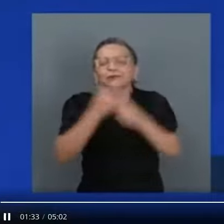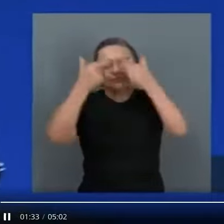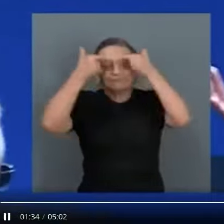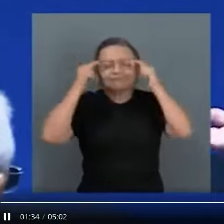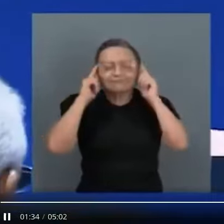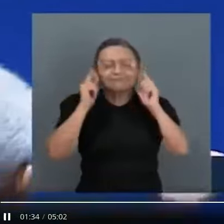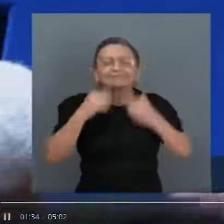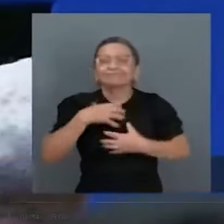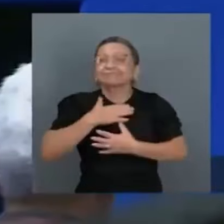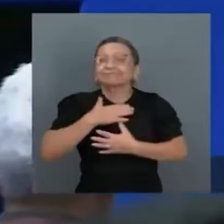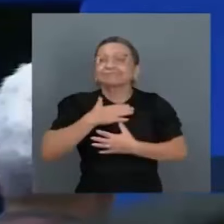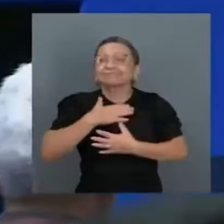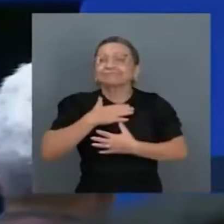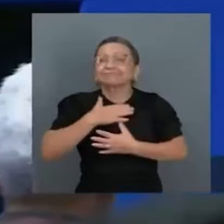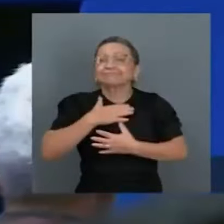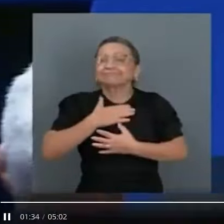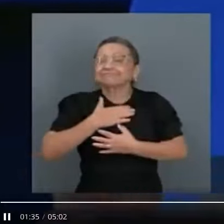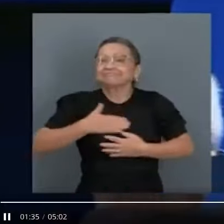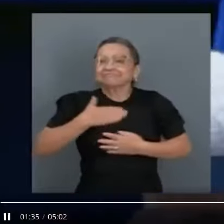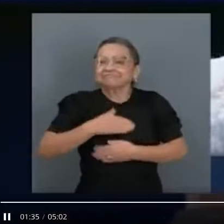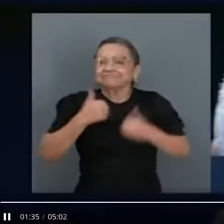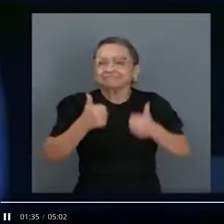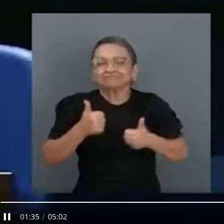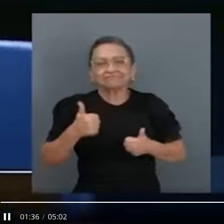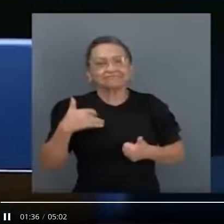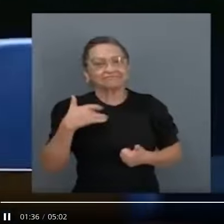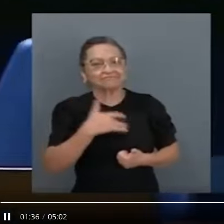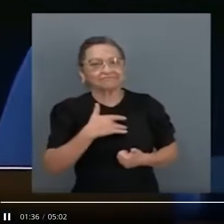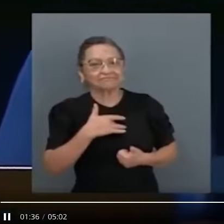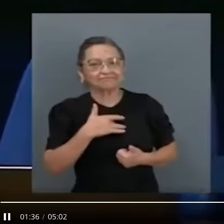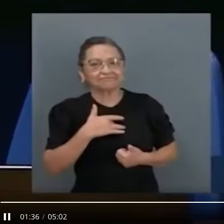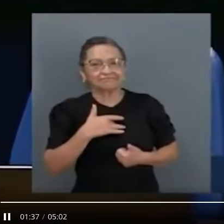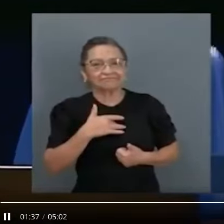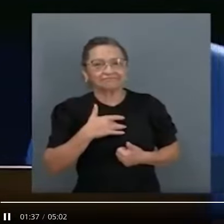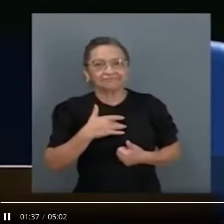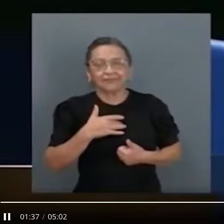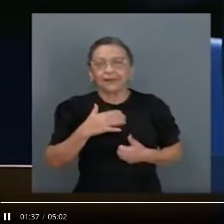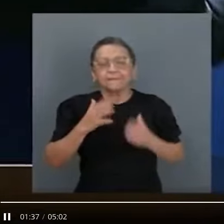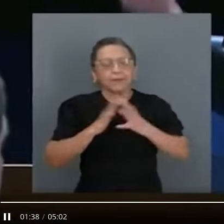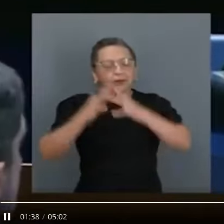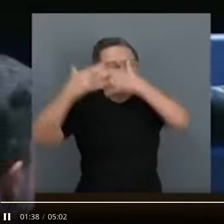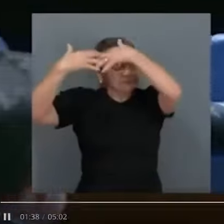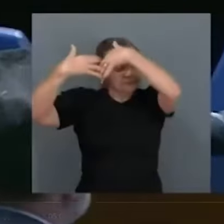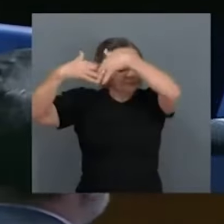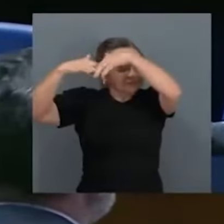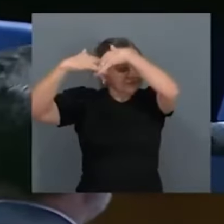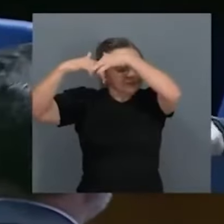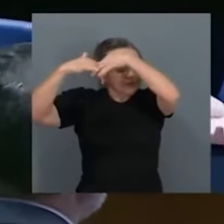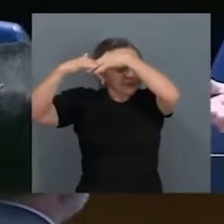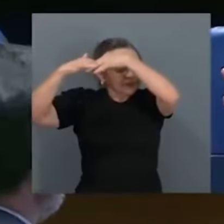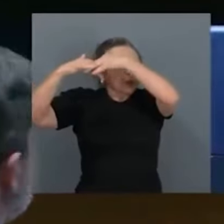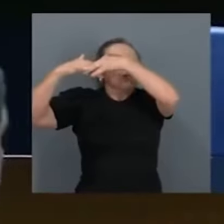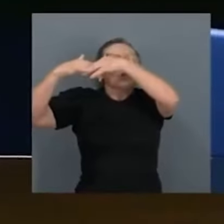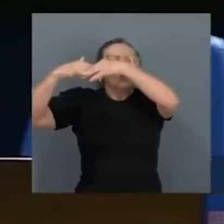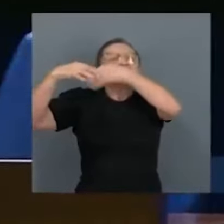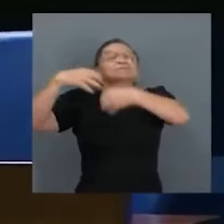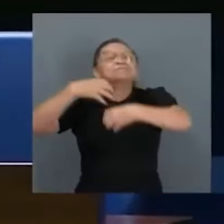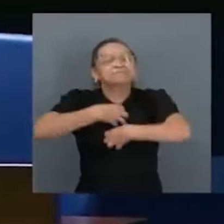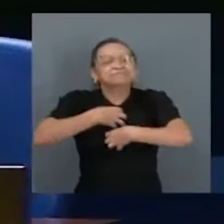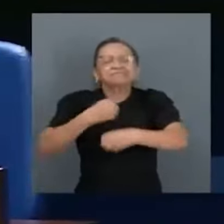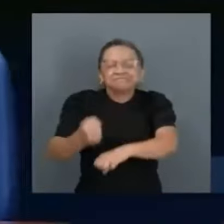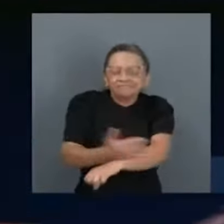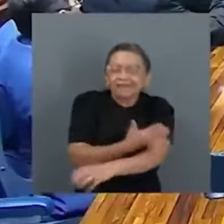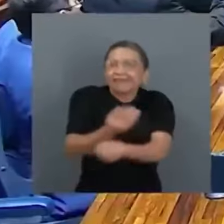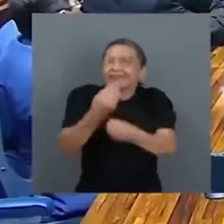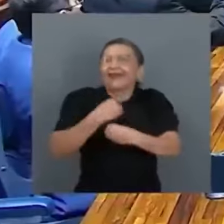Sou saudável. Ai, meu Deus do céu. O sistema límpico do meu cérebro, responsável pelos meus sentimentos e emoções,